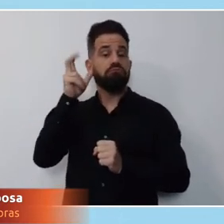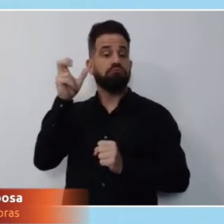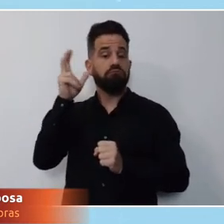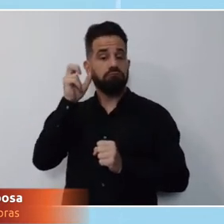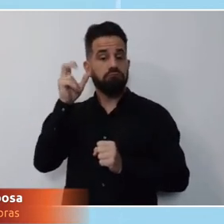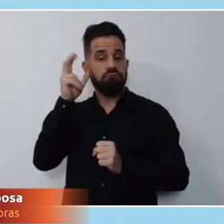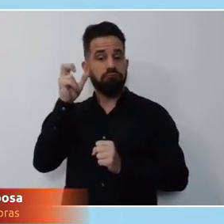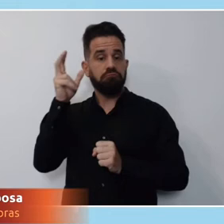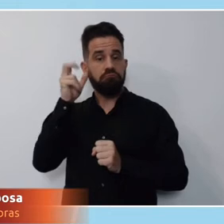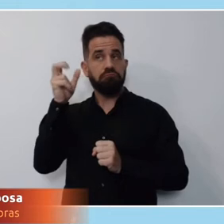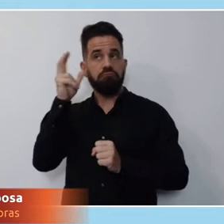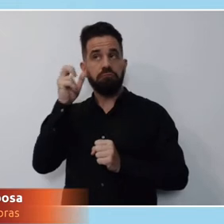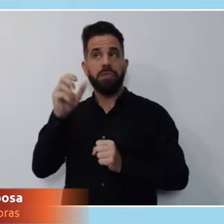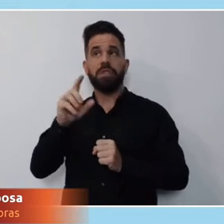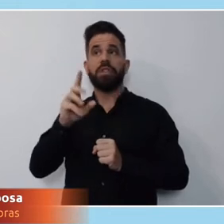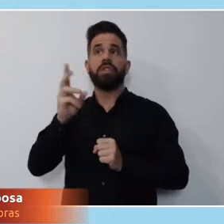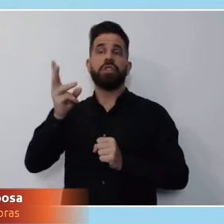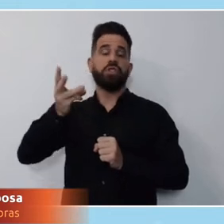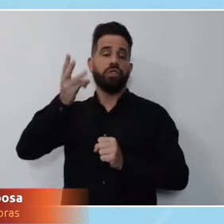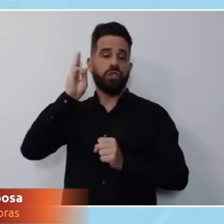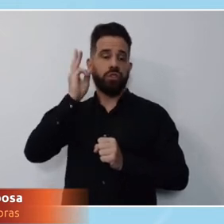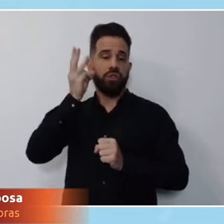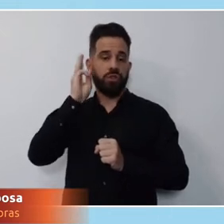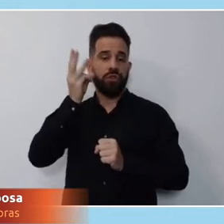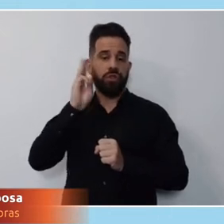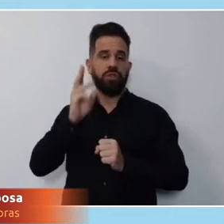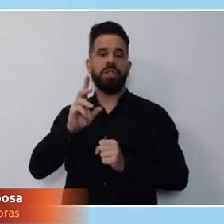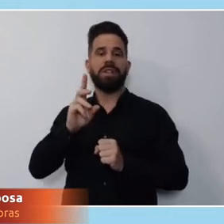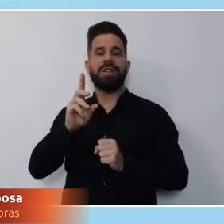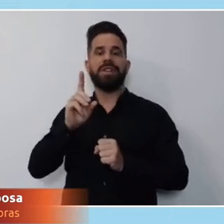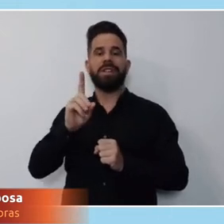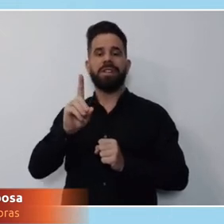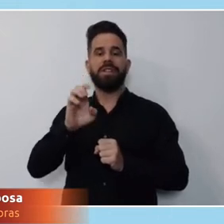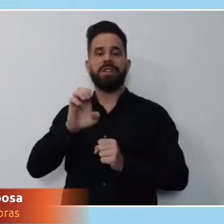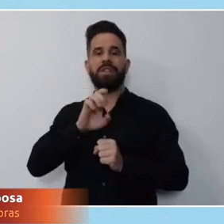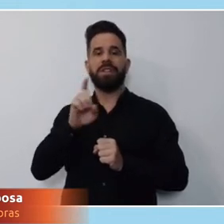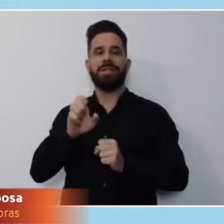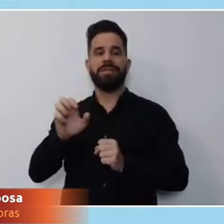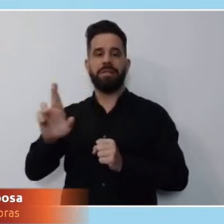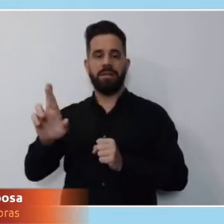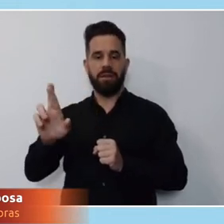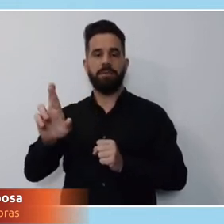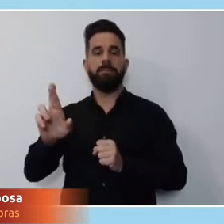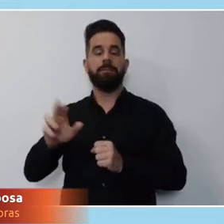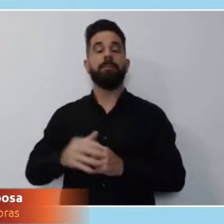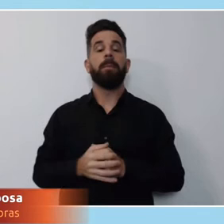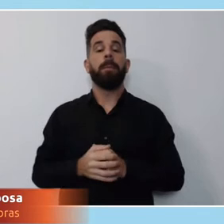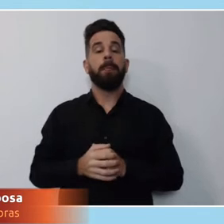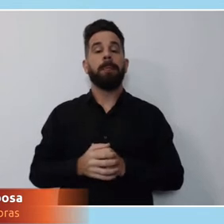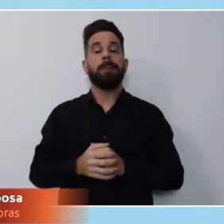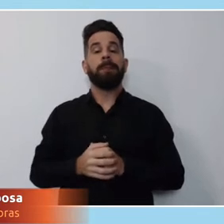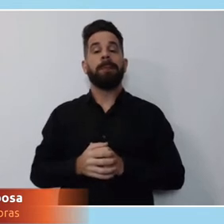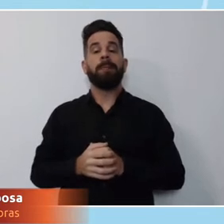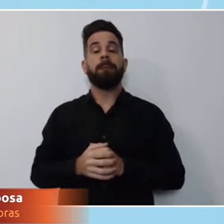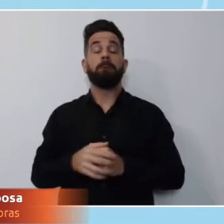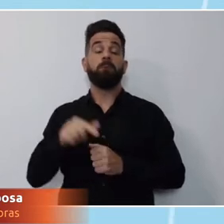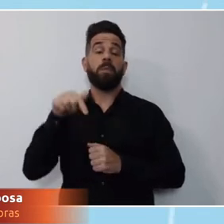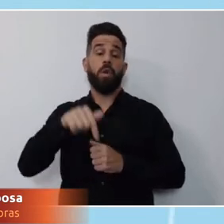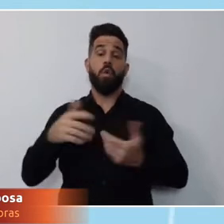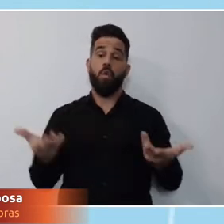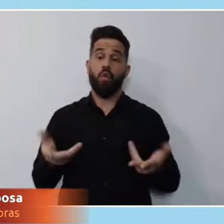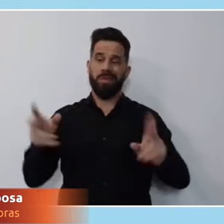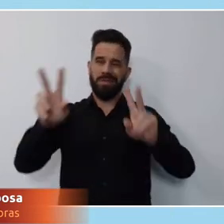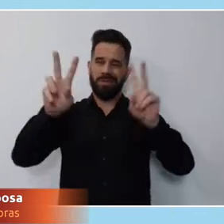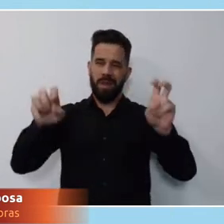Spotify. Bom, o tema principal do programa de hoje é um projeto de lei que foi aprovado pela Câmara dos Deputados na